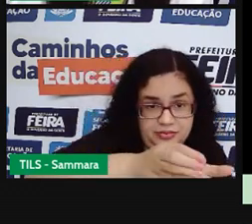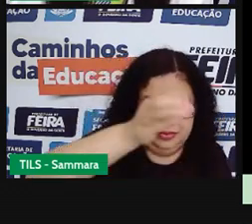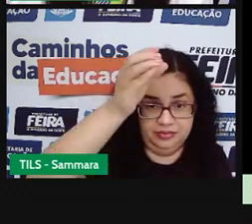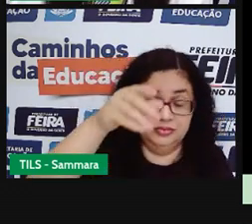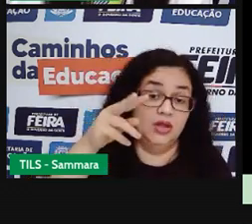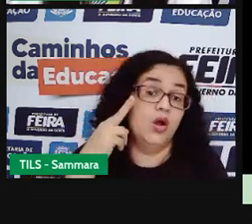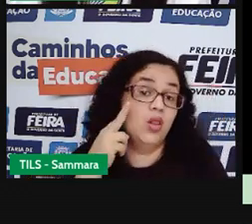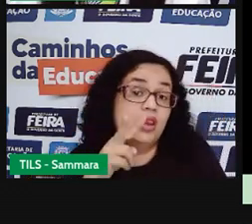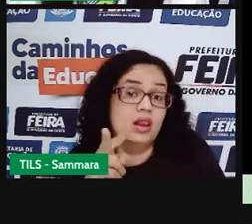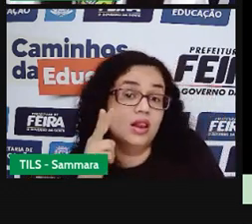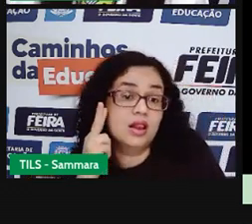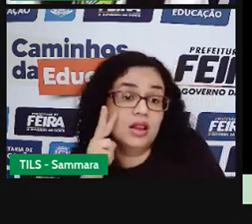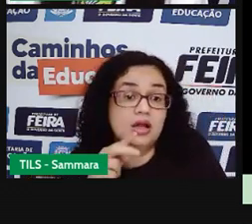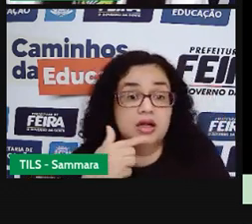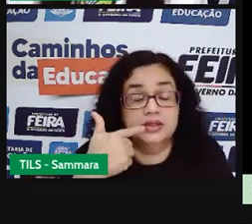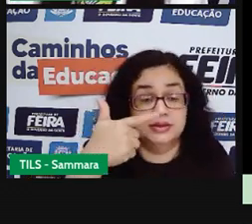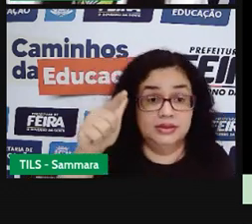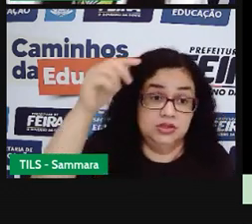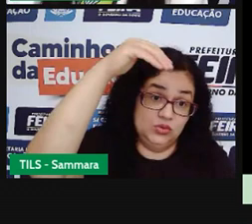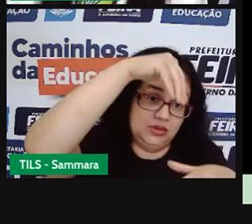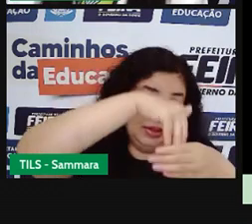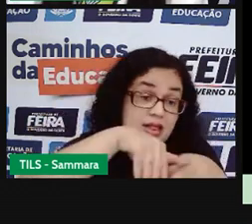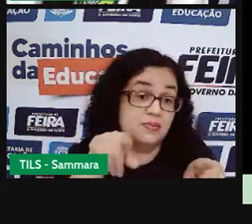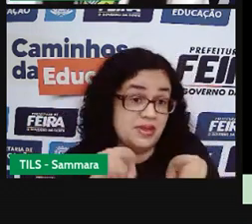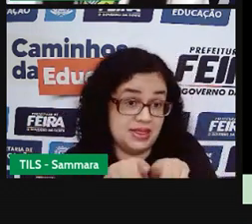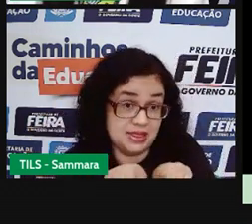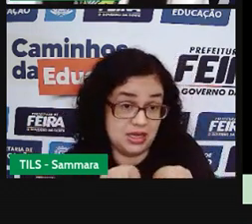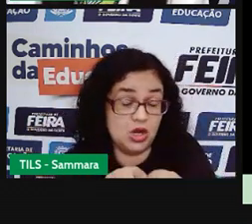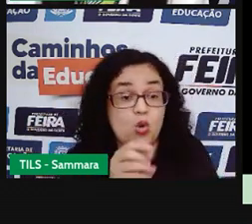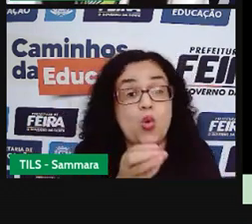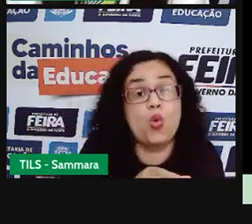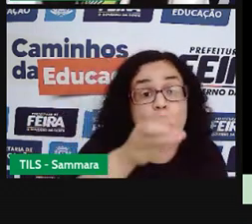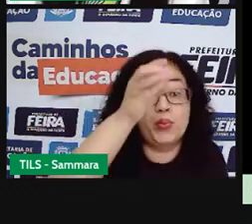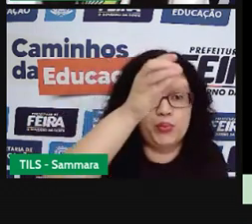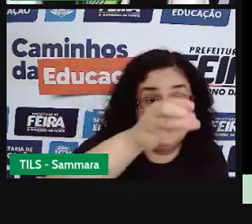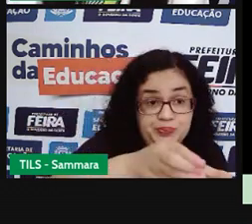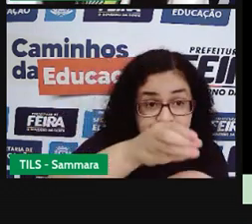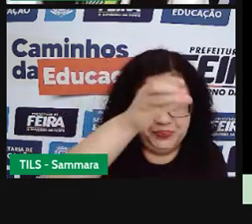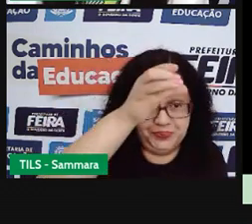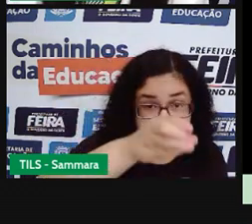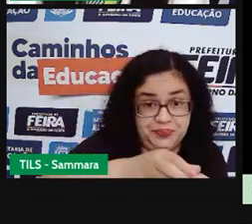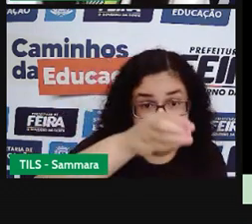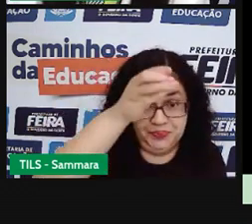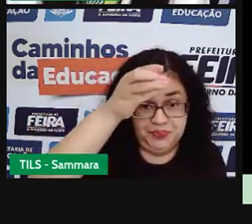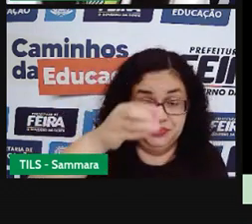e olha só dentro dessa caixa também temos óculos